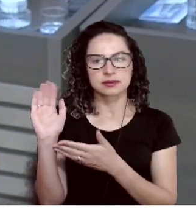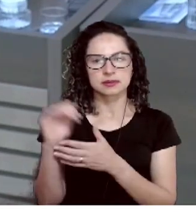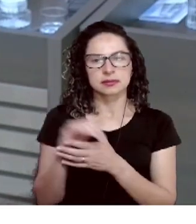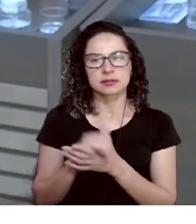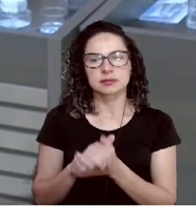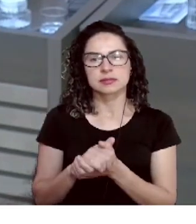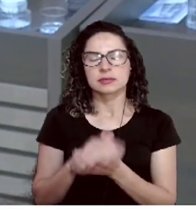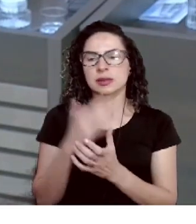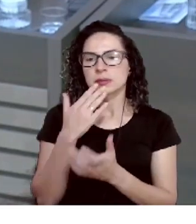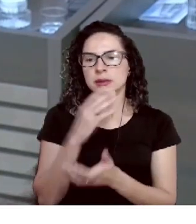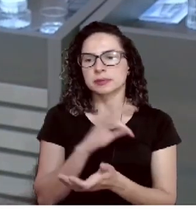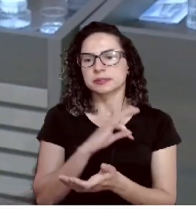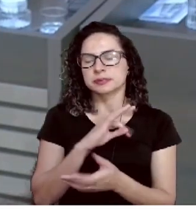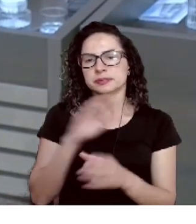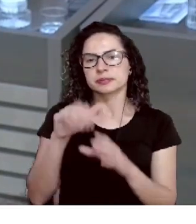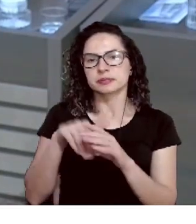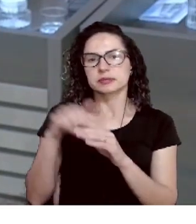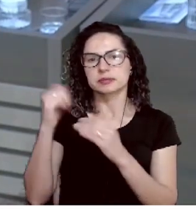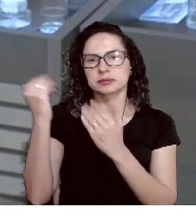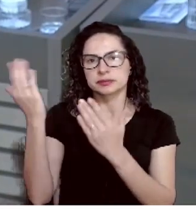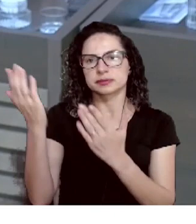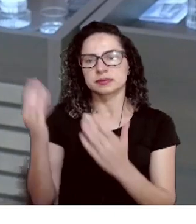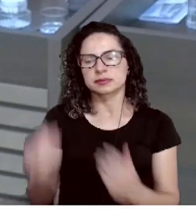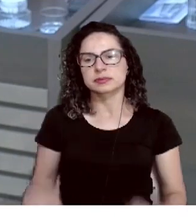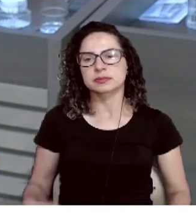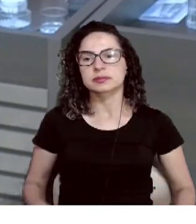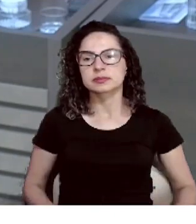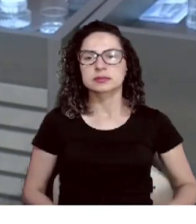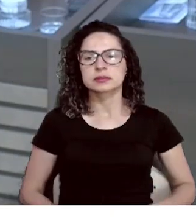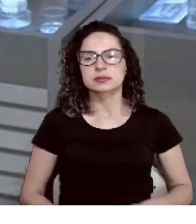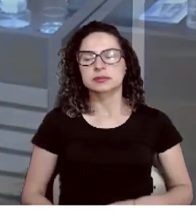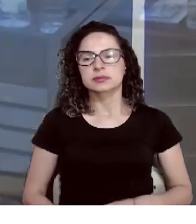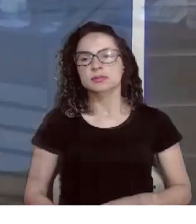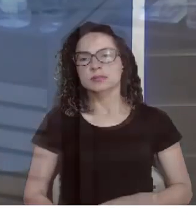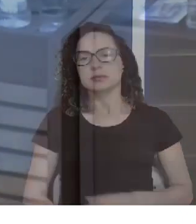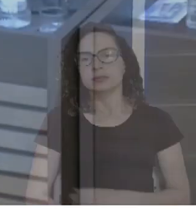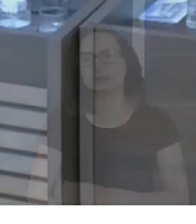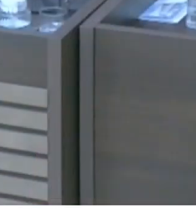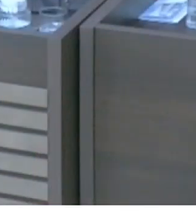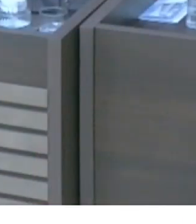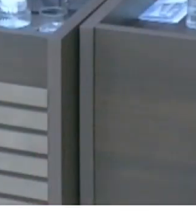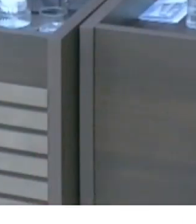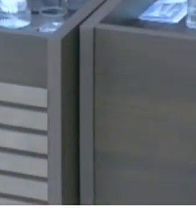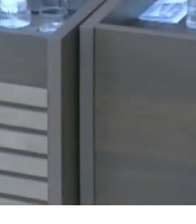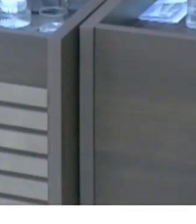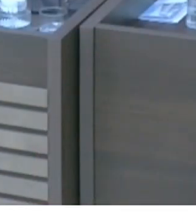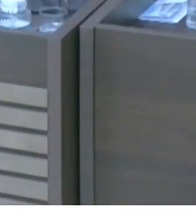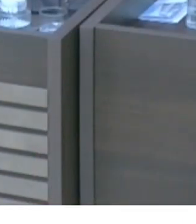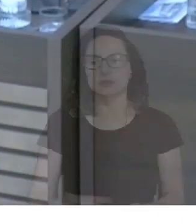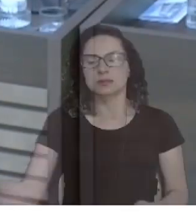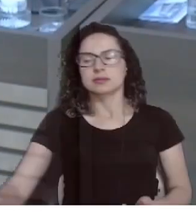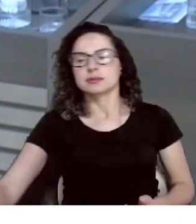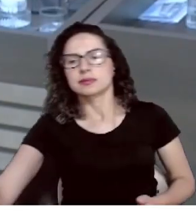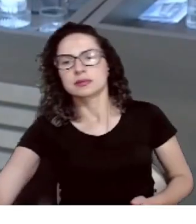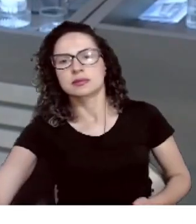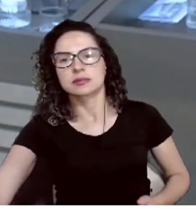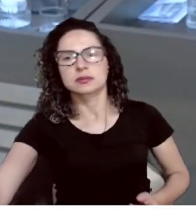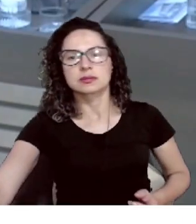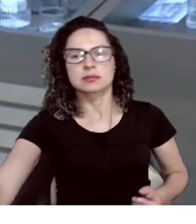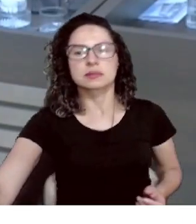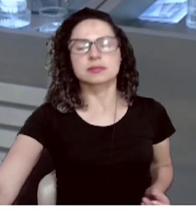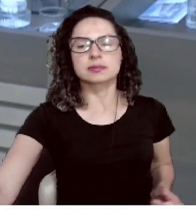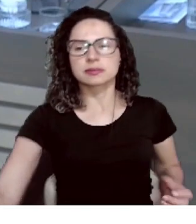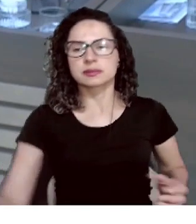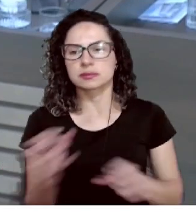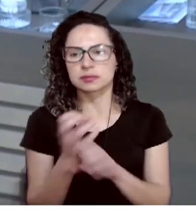Solicito até que coloque em votação. Com 11 votos sim,